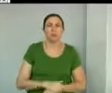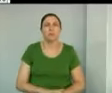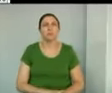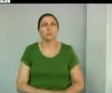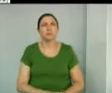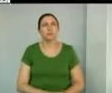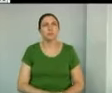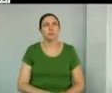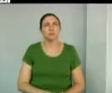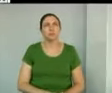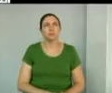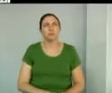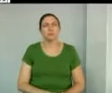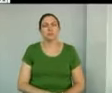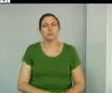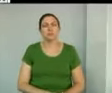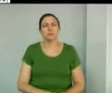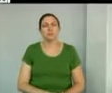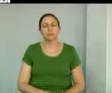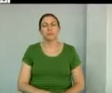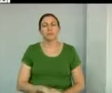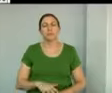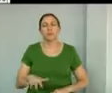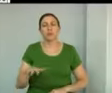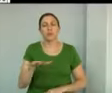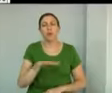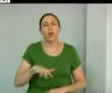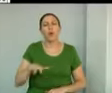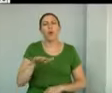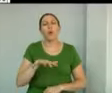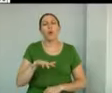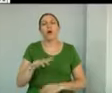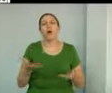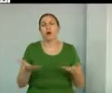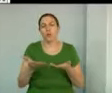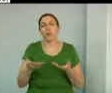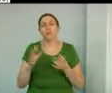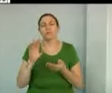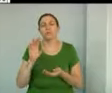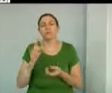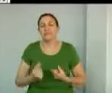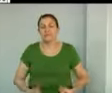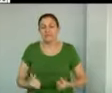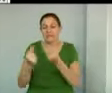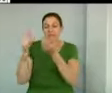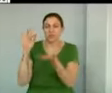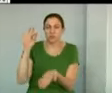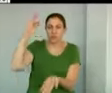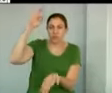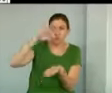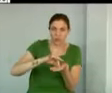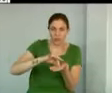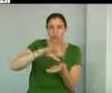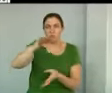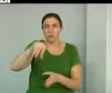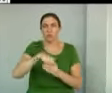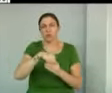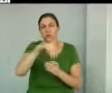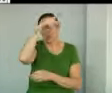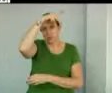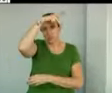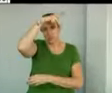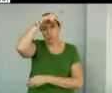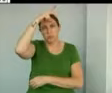Constituição. Agora, a despesa fixa da prefeitura, porque depois da despesa fixa, nós temos o valor que sobra, então,